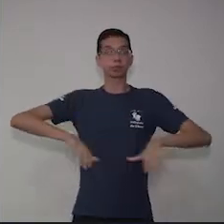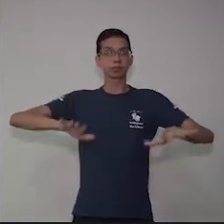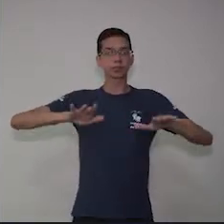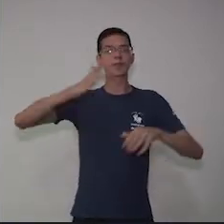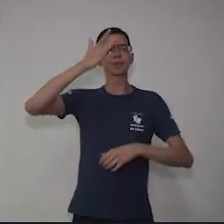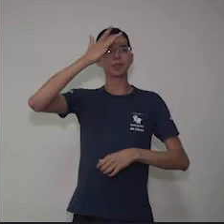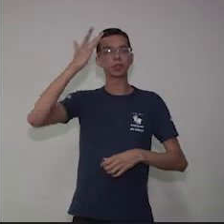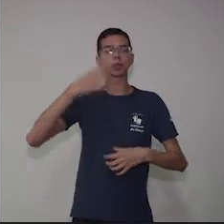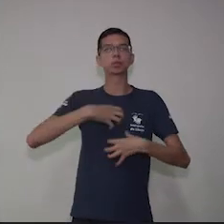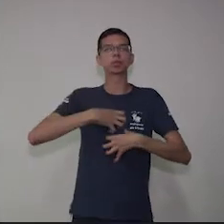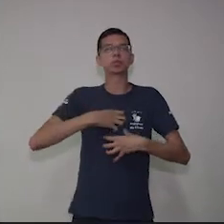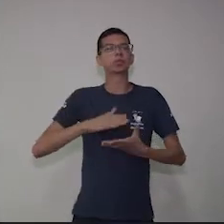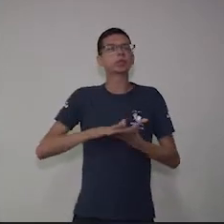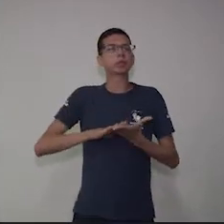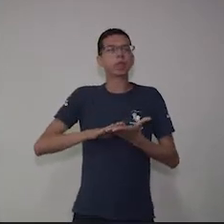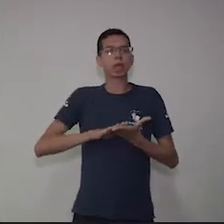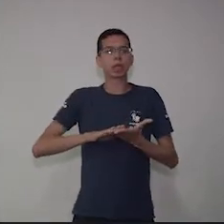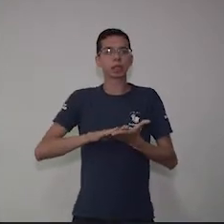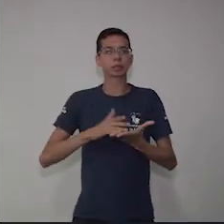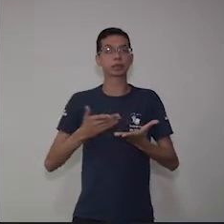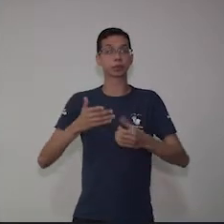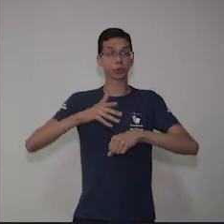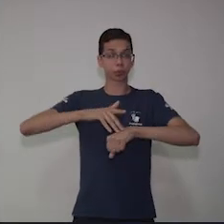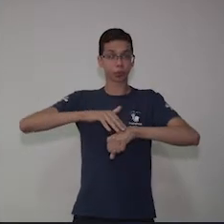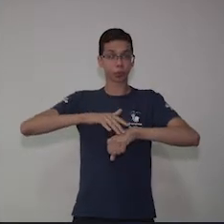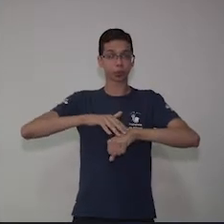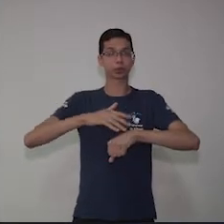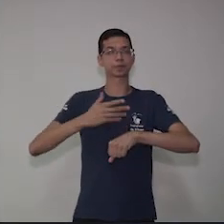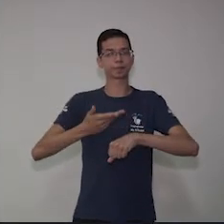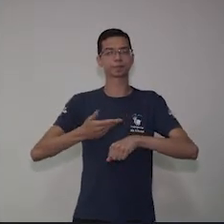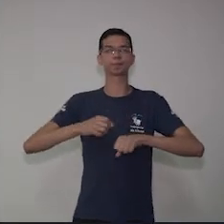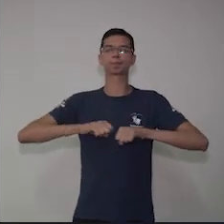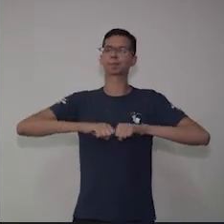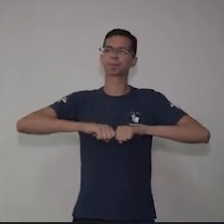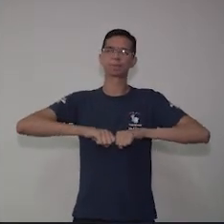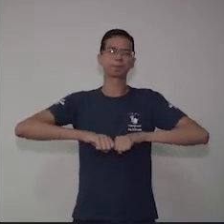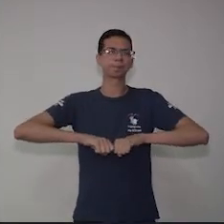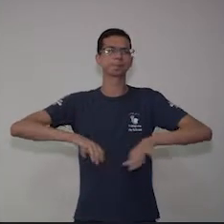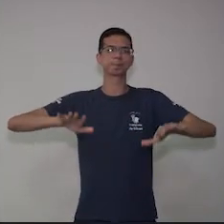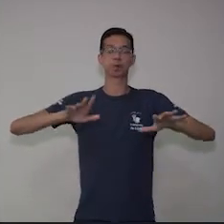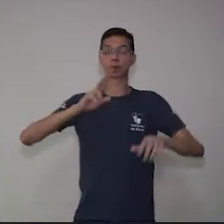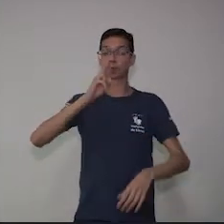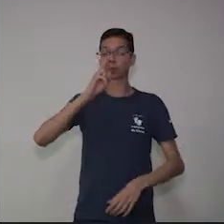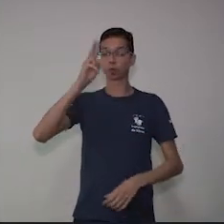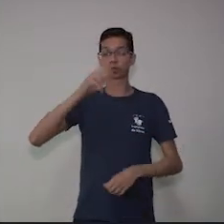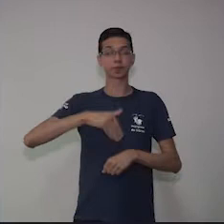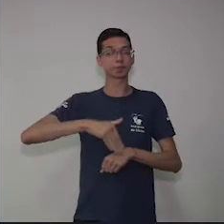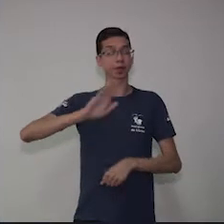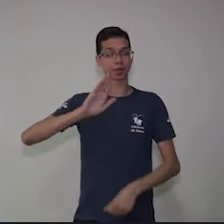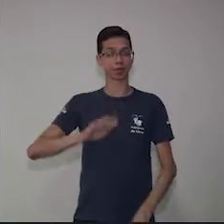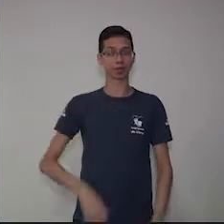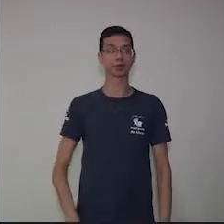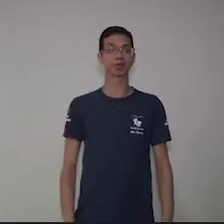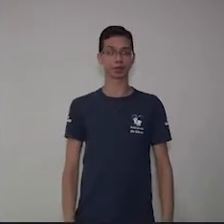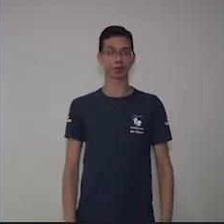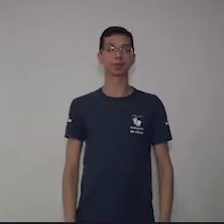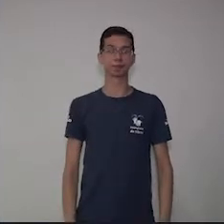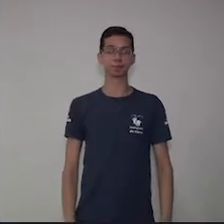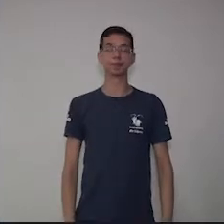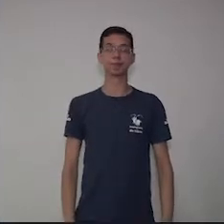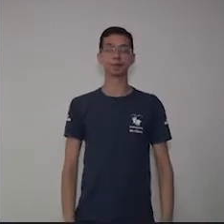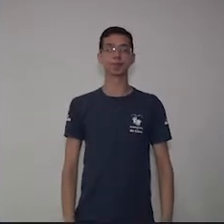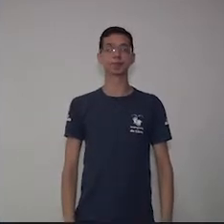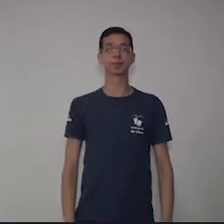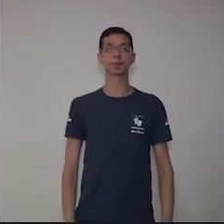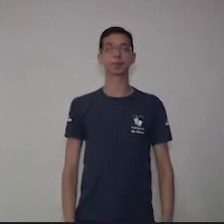exatamente a possibilidade, o aumento da transmissibilidade, ela se acentua. A proporção estimada